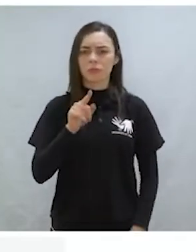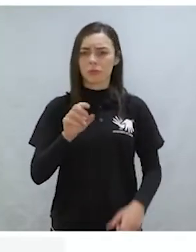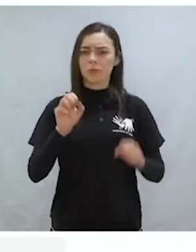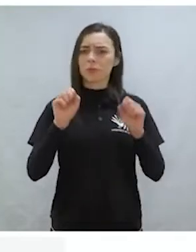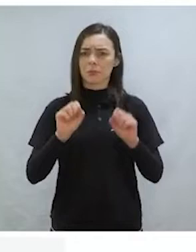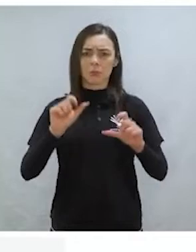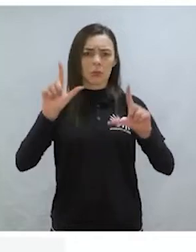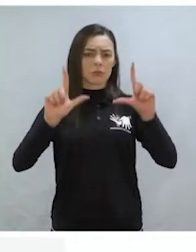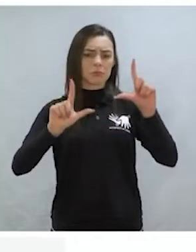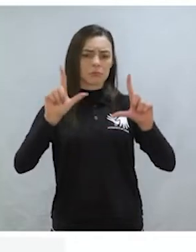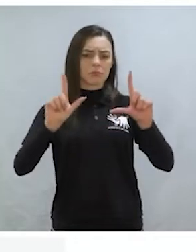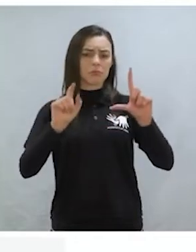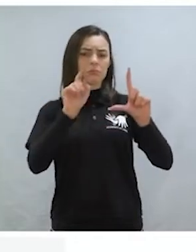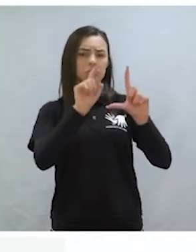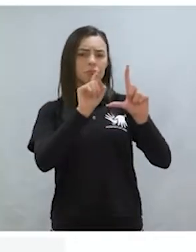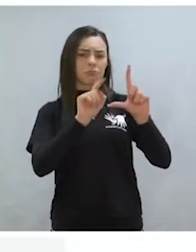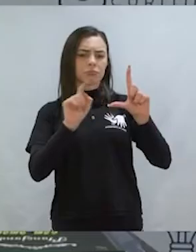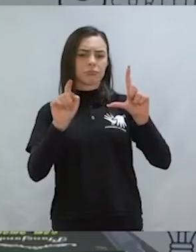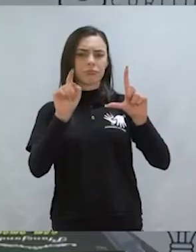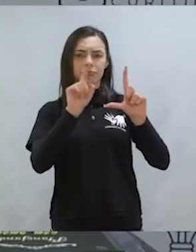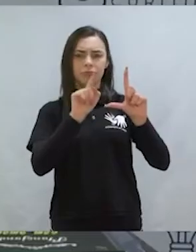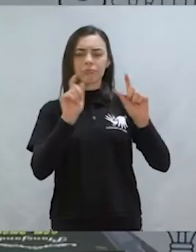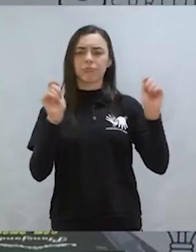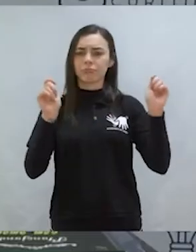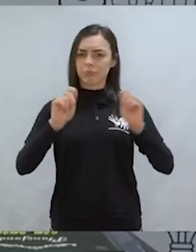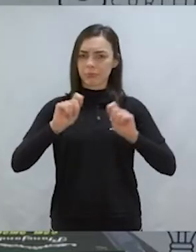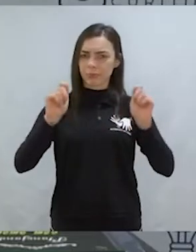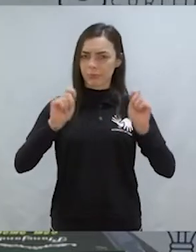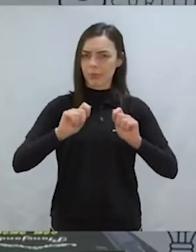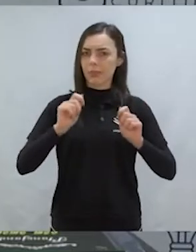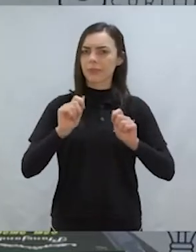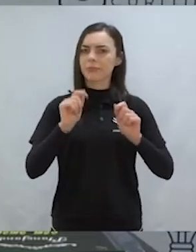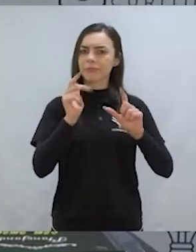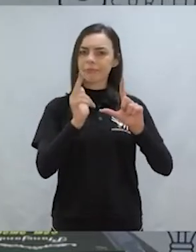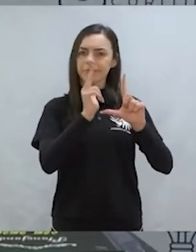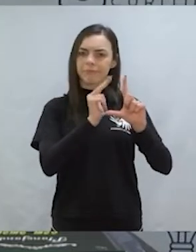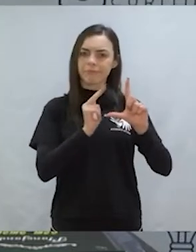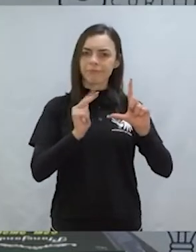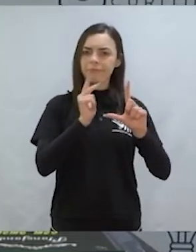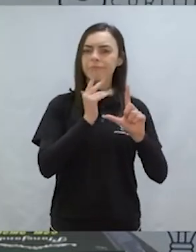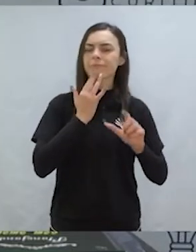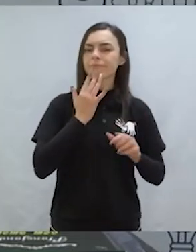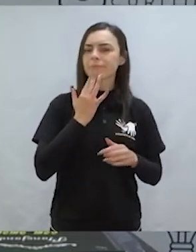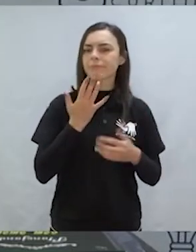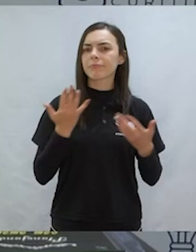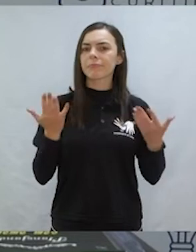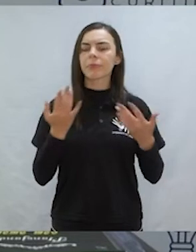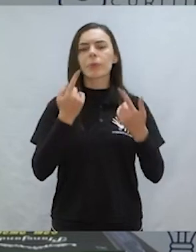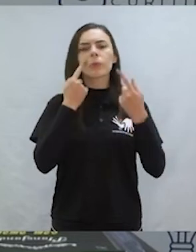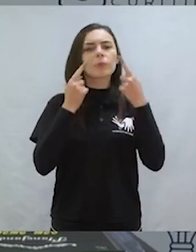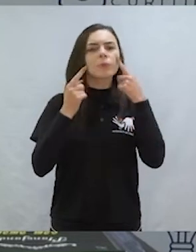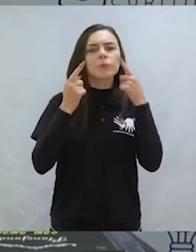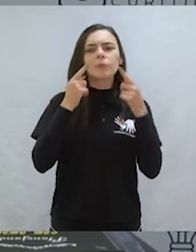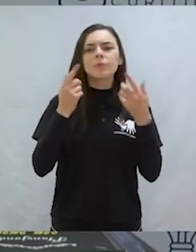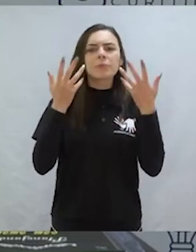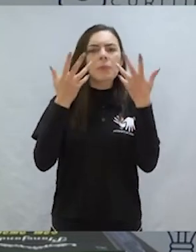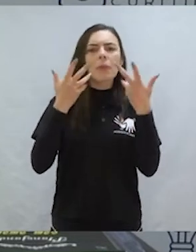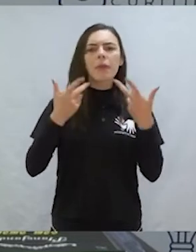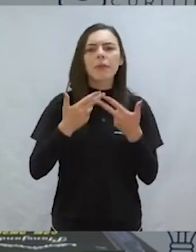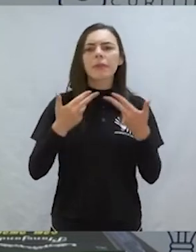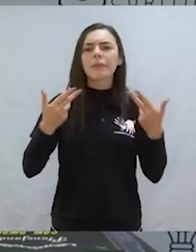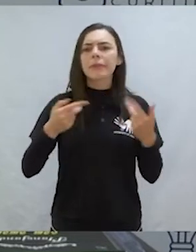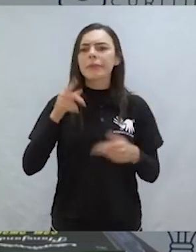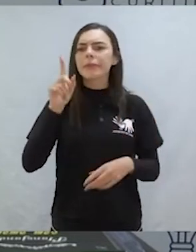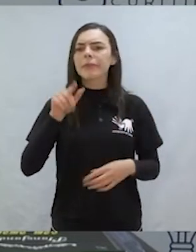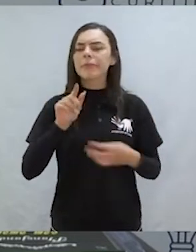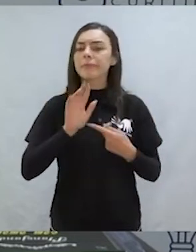azuis. Podem colocar o dedinho na tela para formar aí a pintura dessa imagem para a gente descobrir